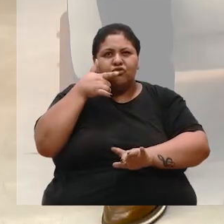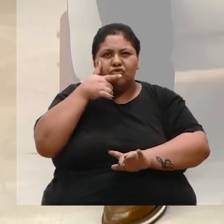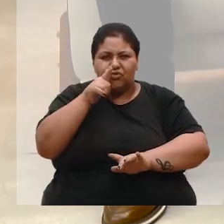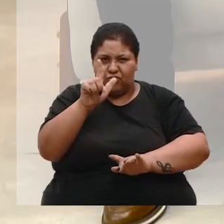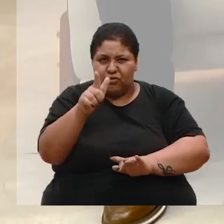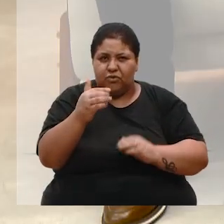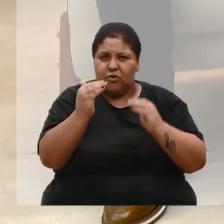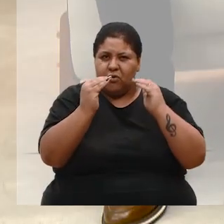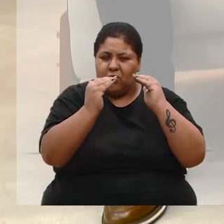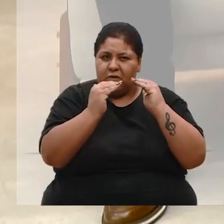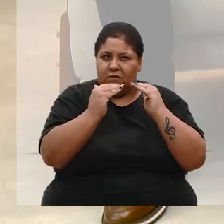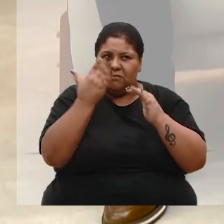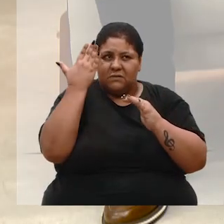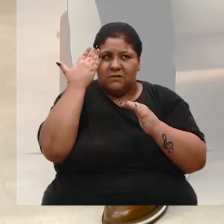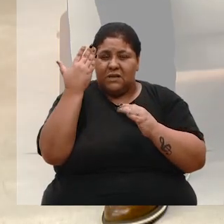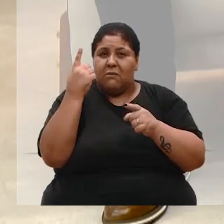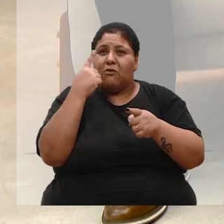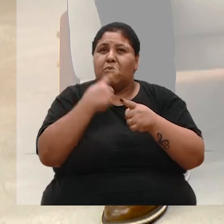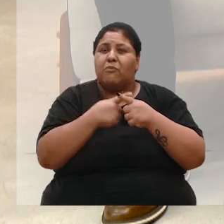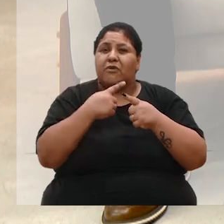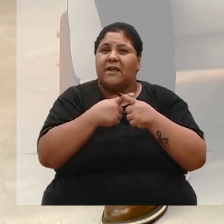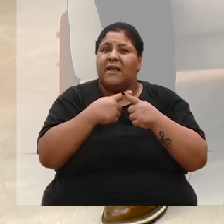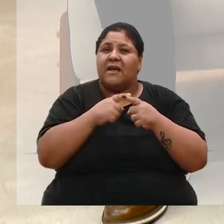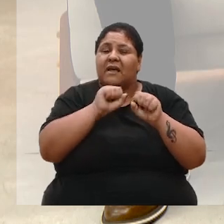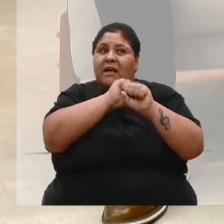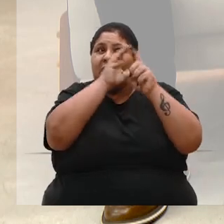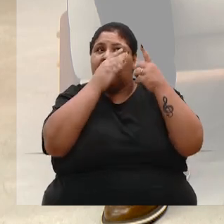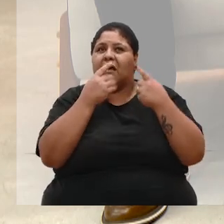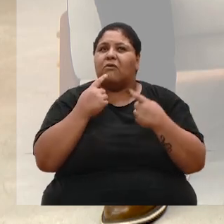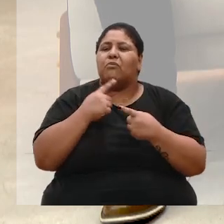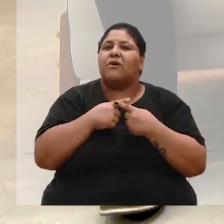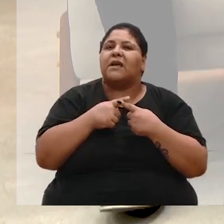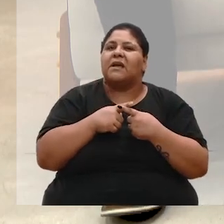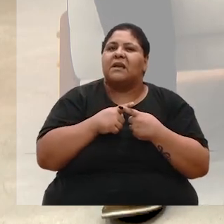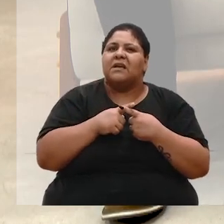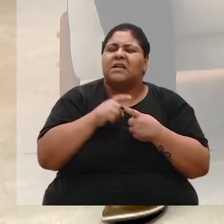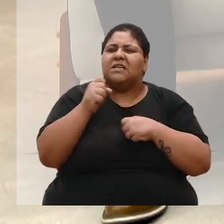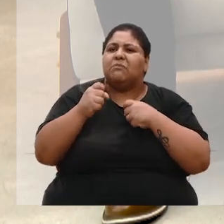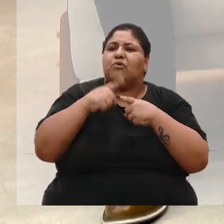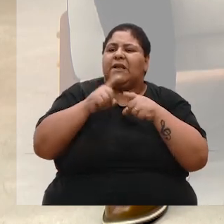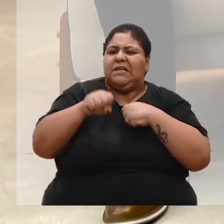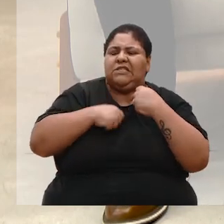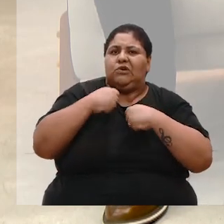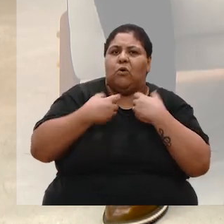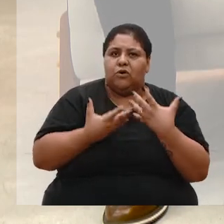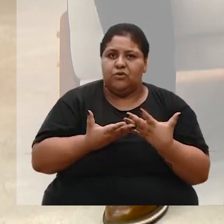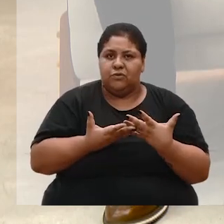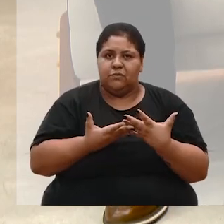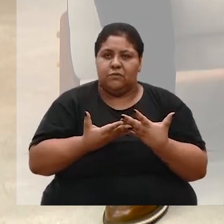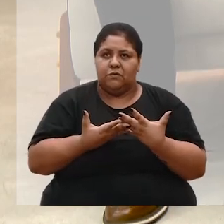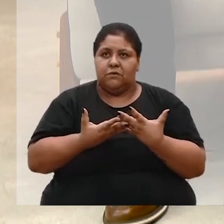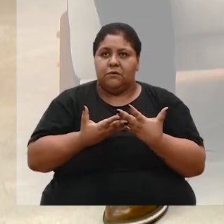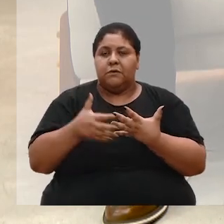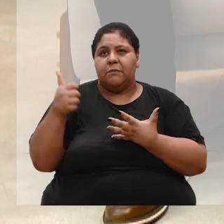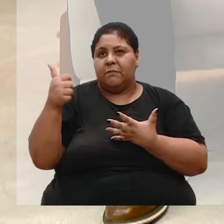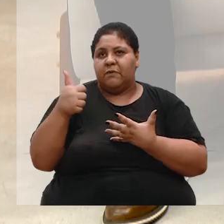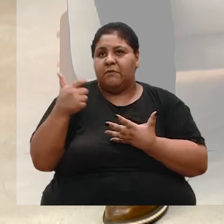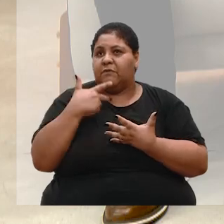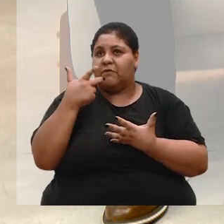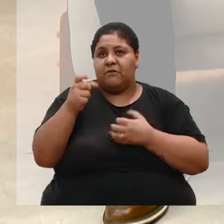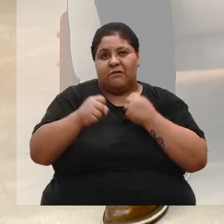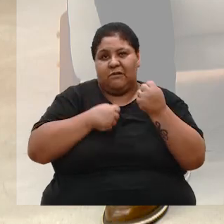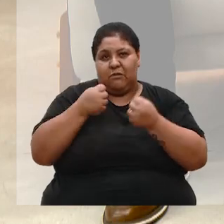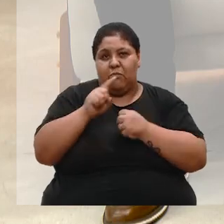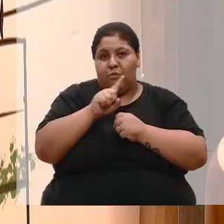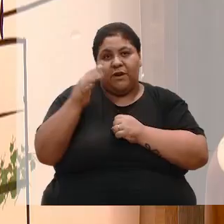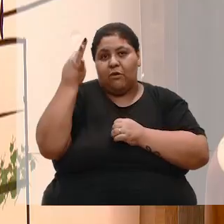um motivo claro e objetivo para isso? Por que esse ódio? Primeiro, e eu falo que não é um ódio por não